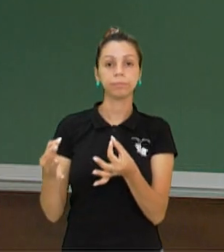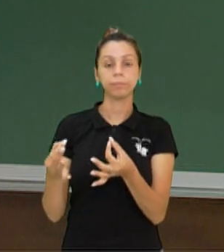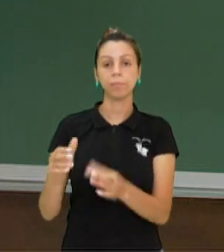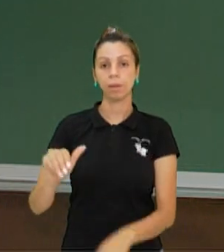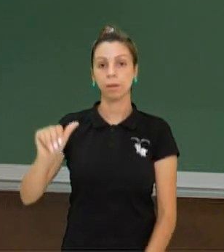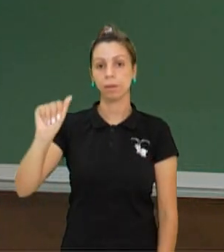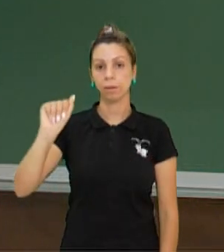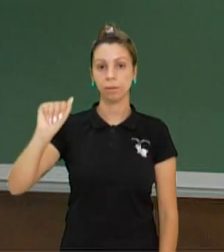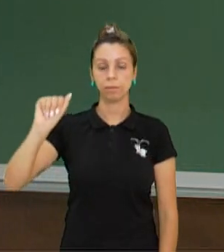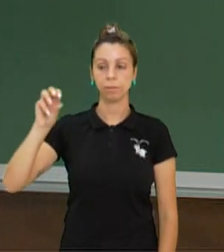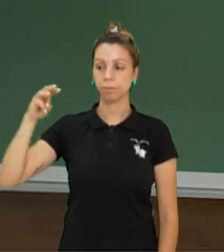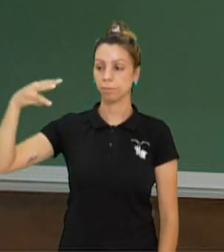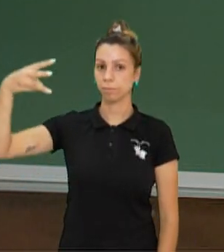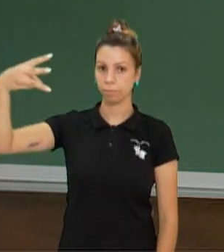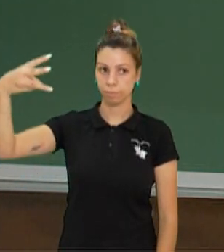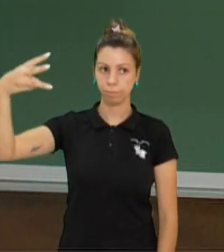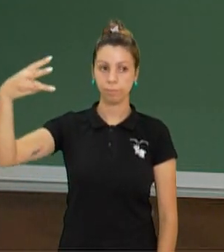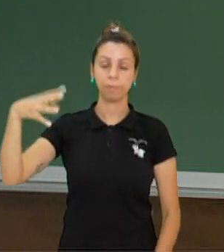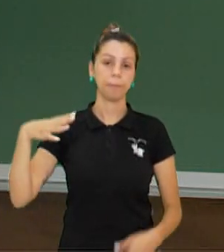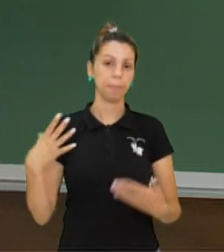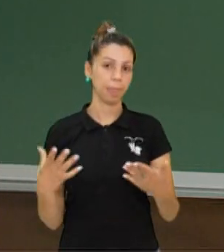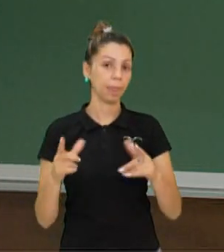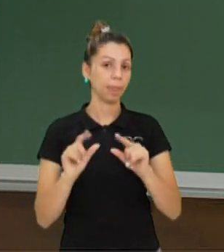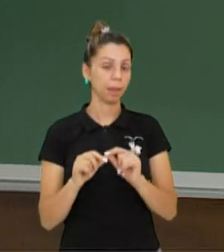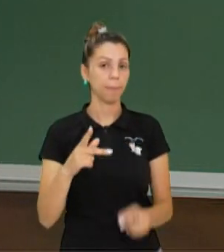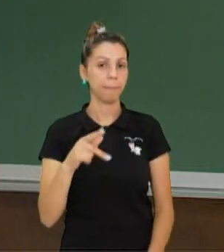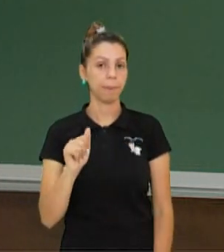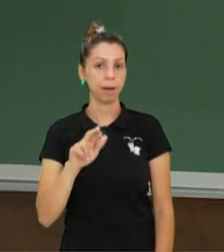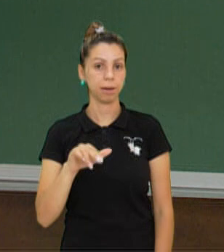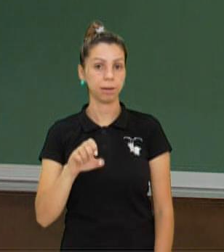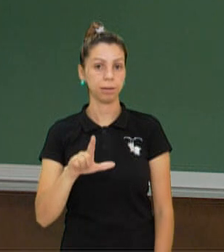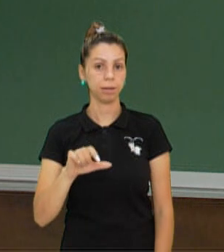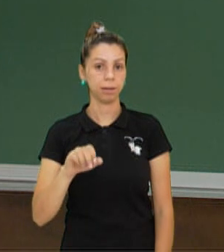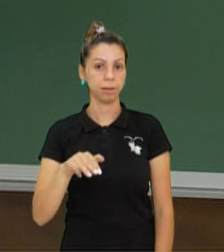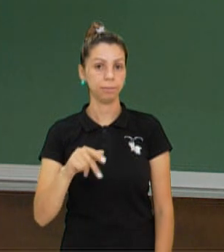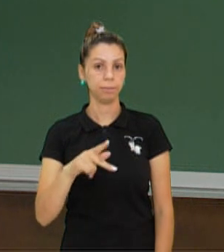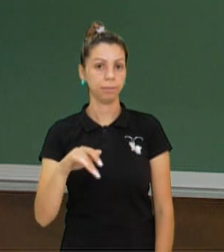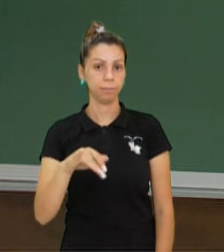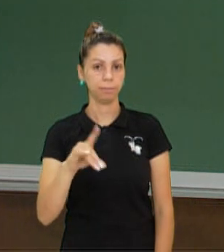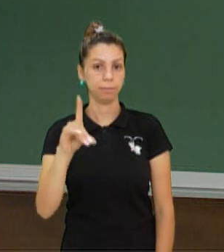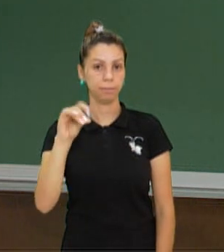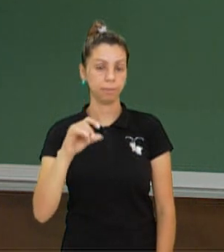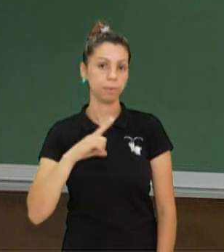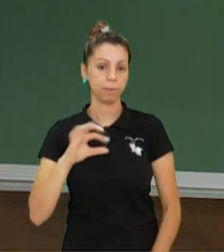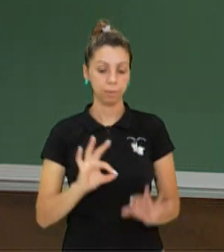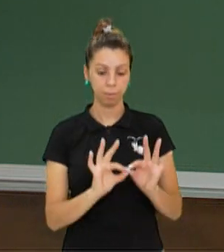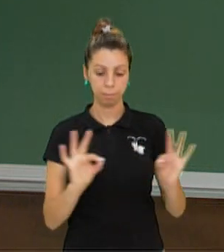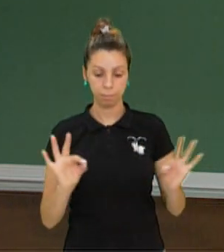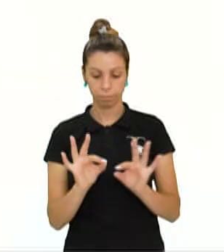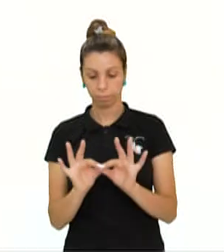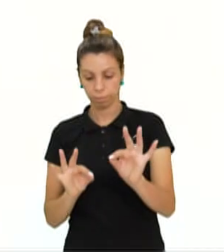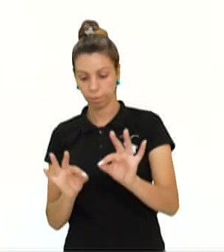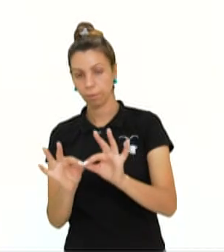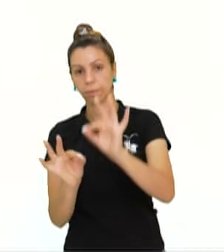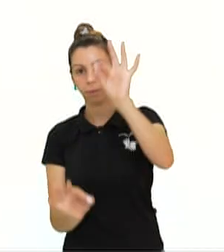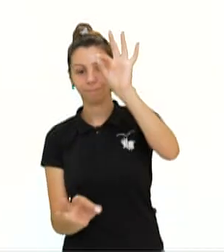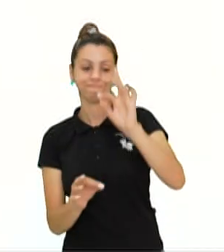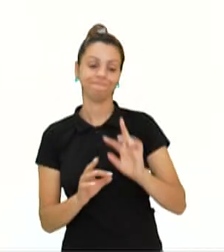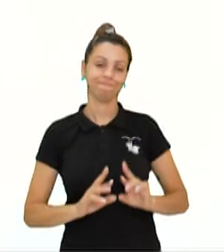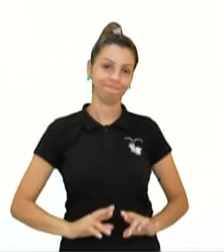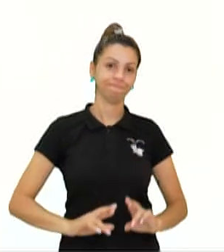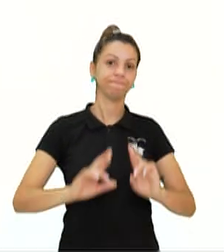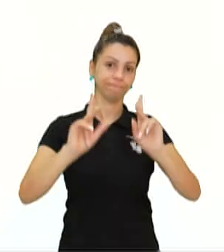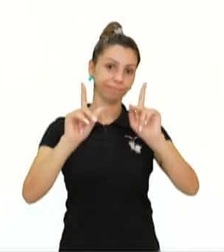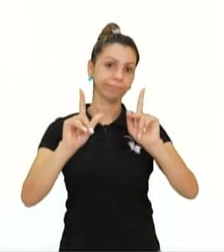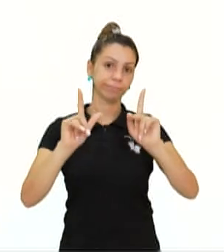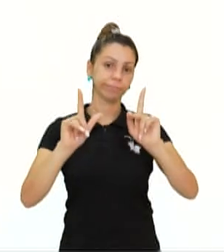arestas como A ao cubo. Já para o paralelepípedo, que possui todas as medidas, possui algumas medidas de